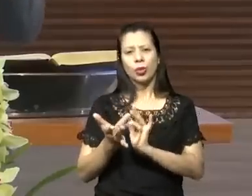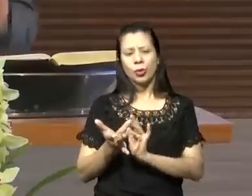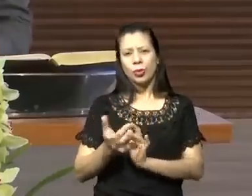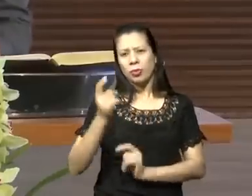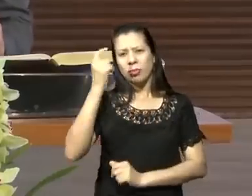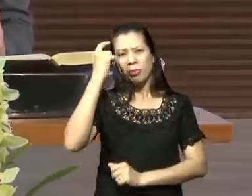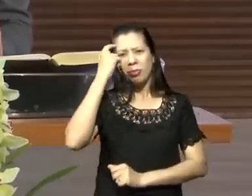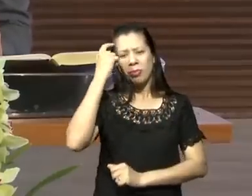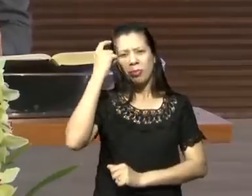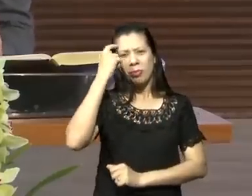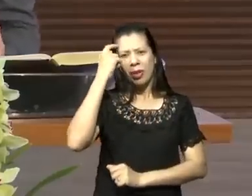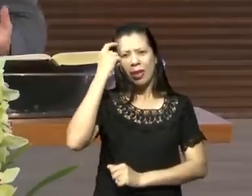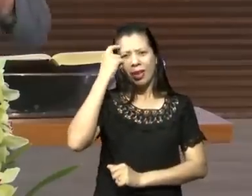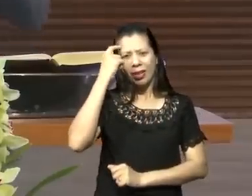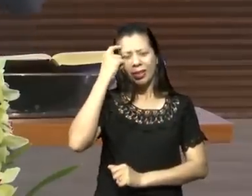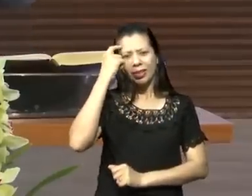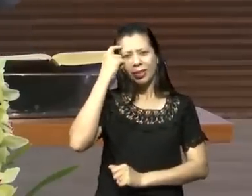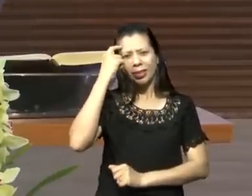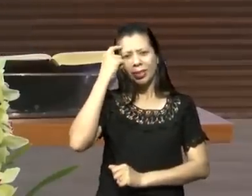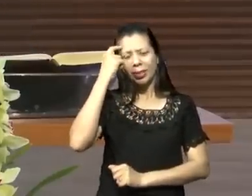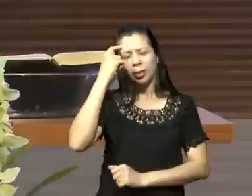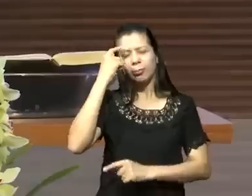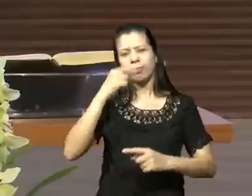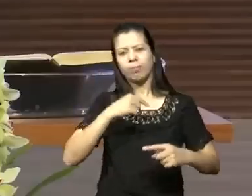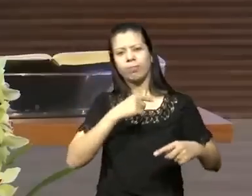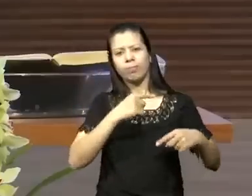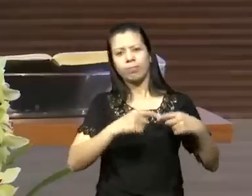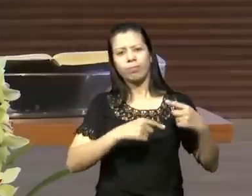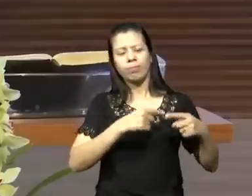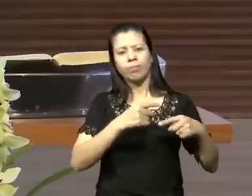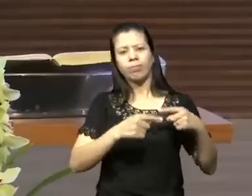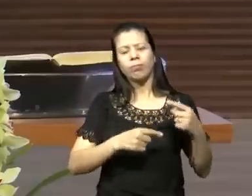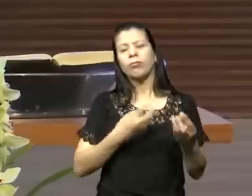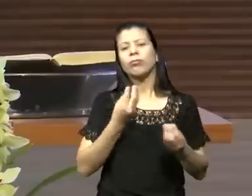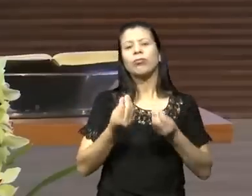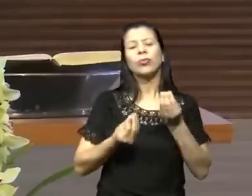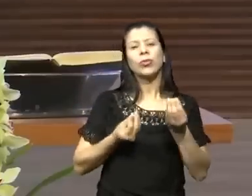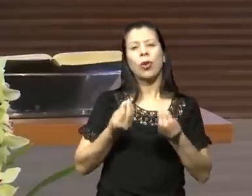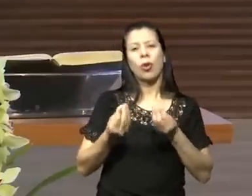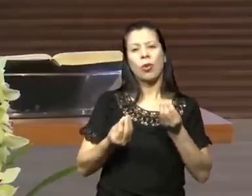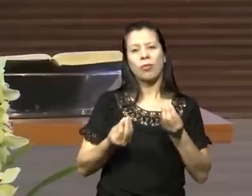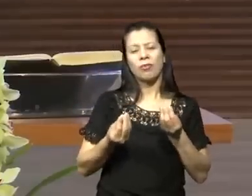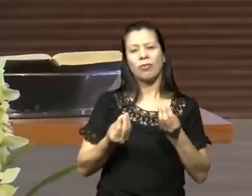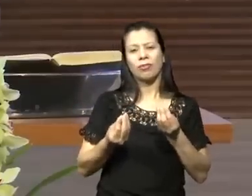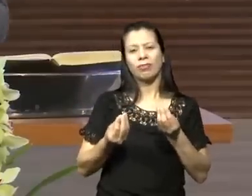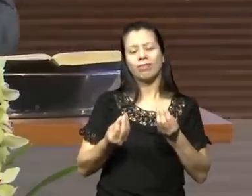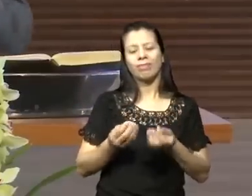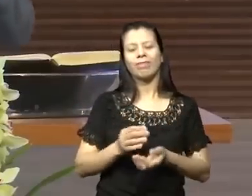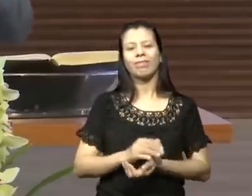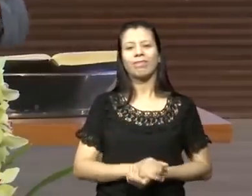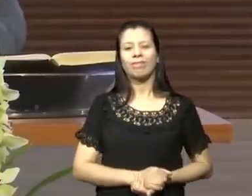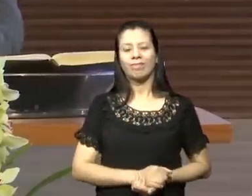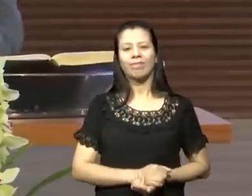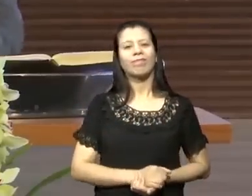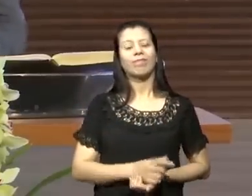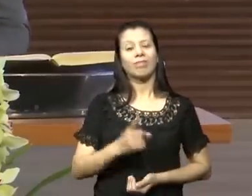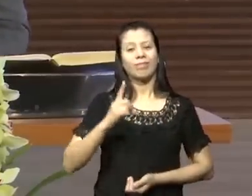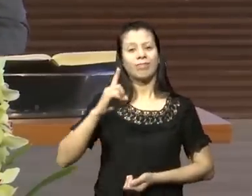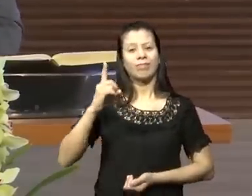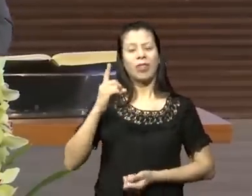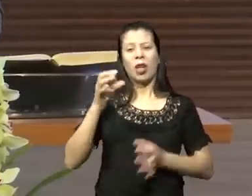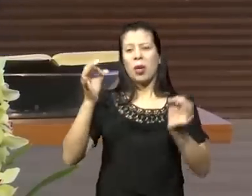consequências do pecado mas o seu ser interior a natureza interior era uma natureza pura e Santa